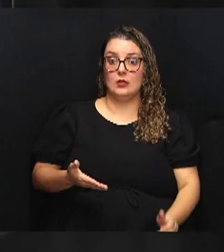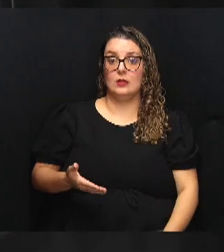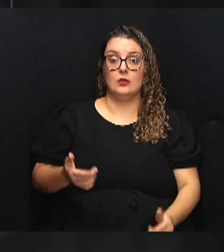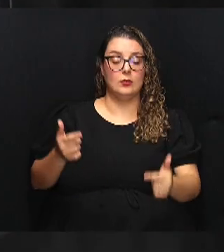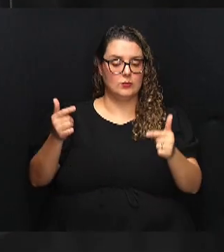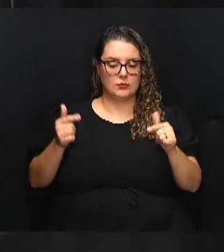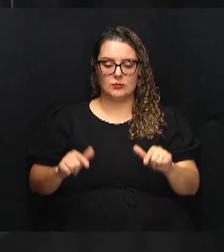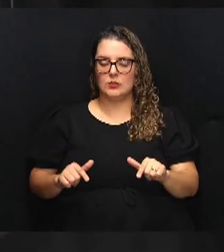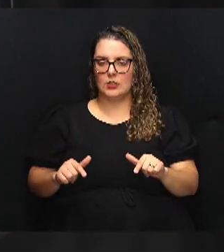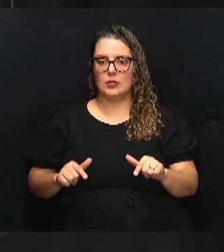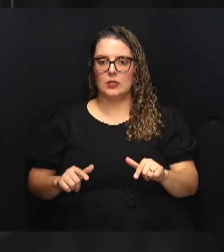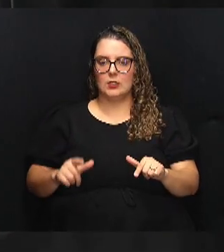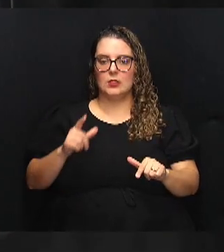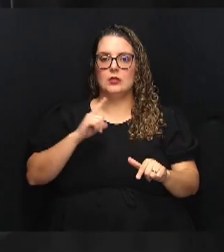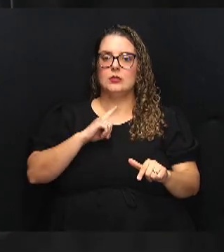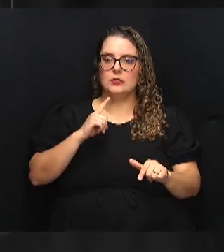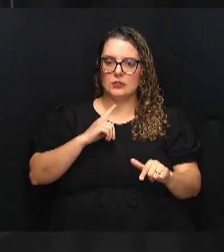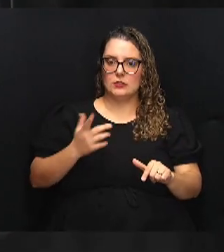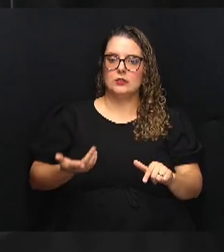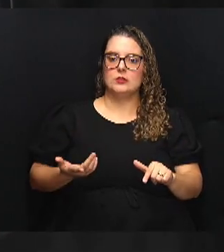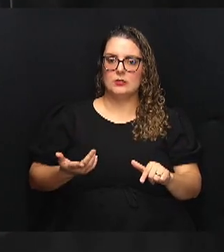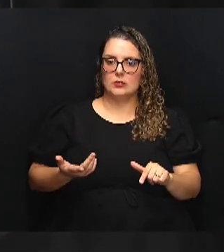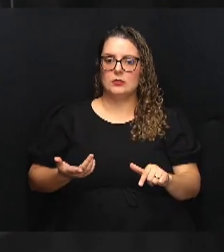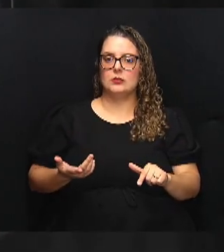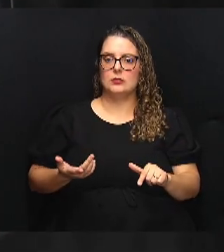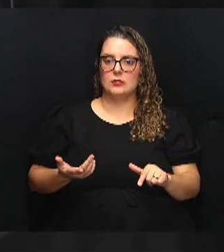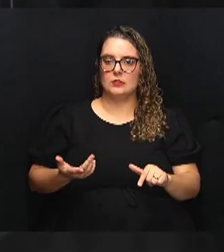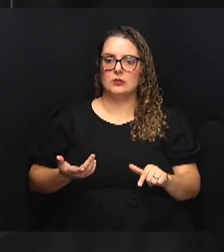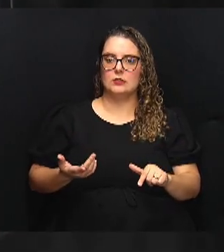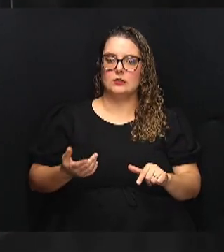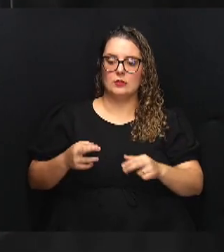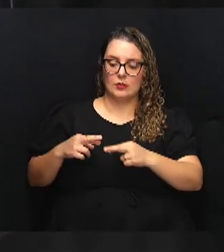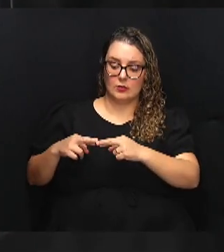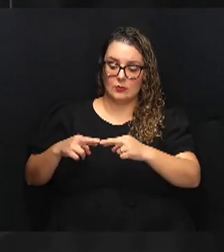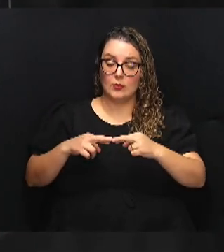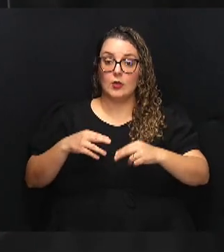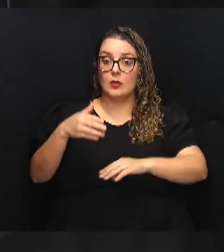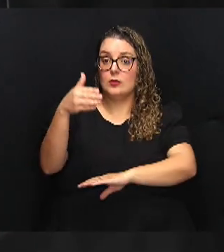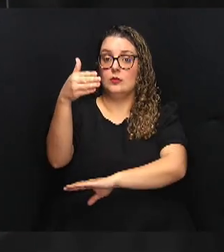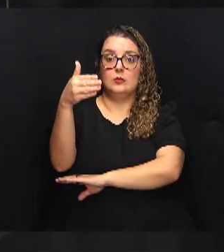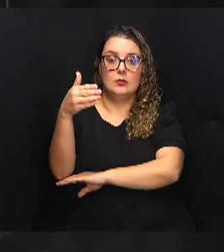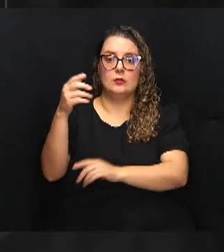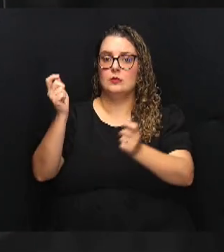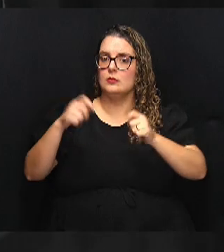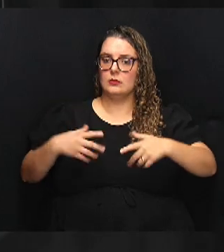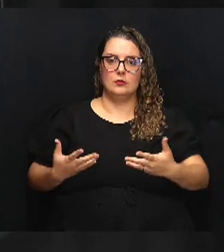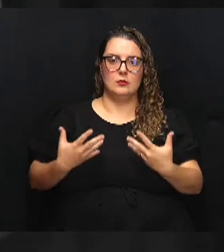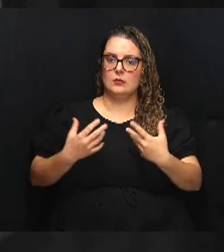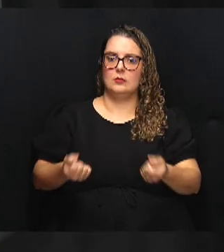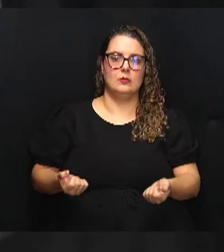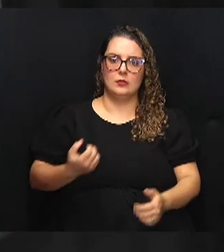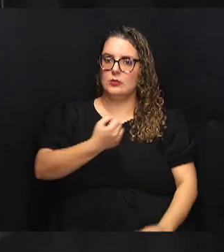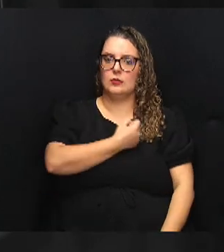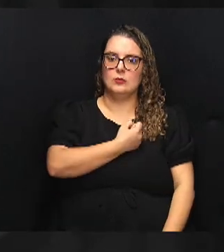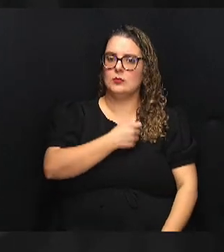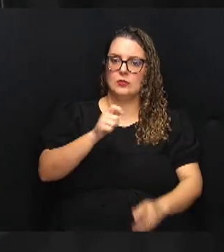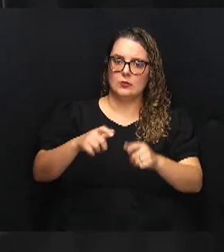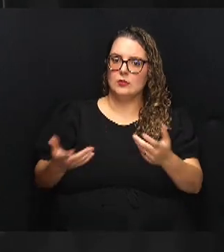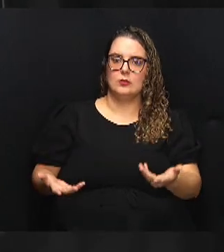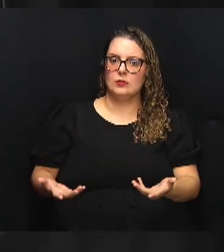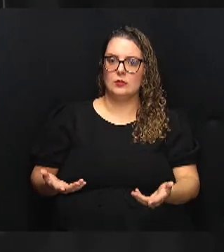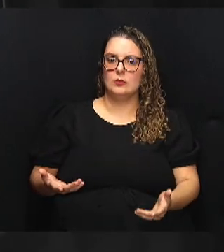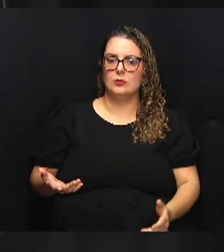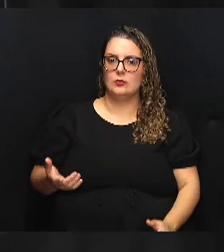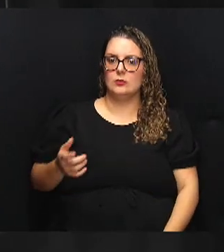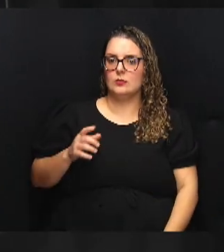lugar ele tem que ter uma rede de hotéis capacitadas para receber aquele número de pessoas. Eu não estou querendo